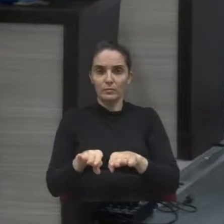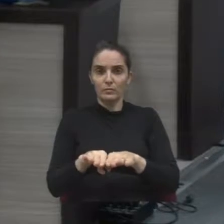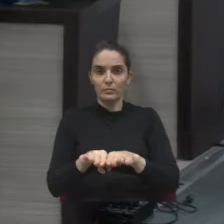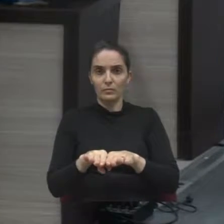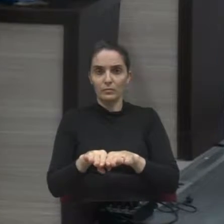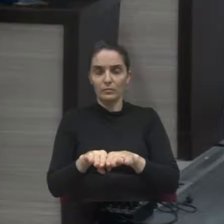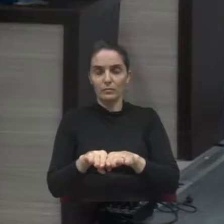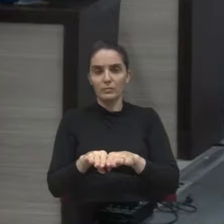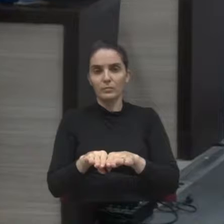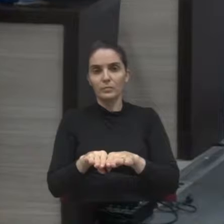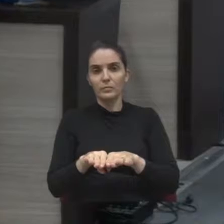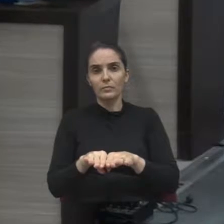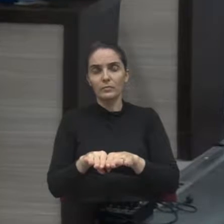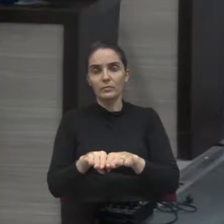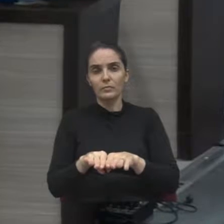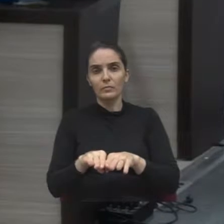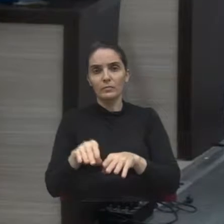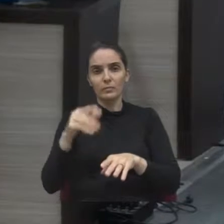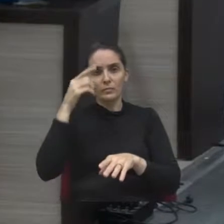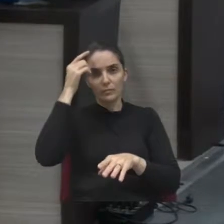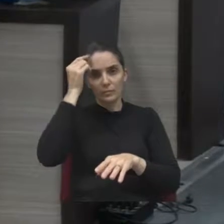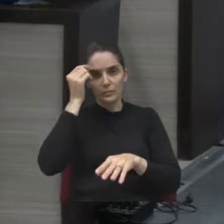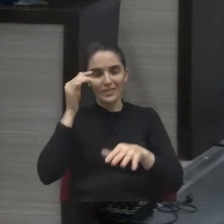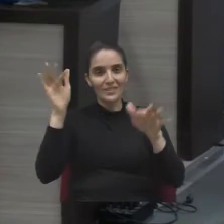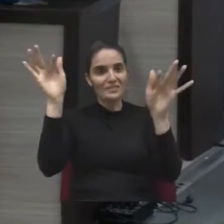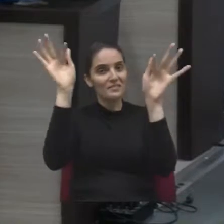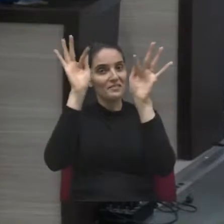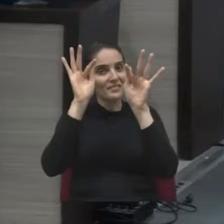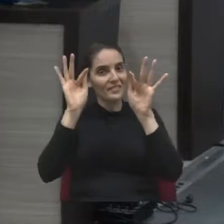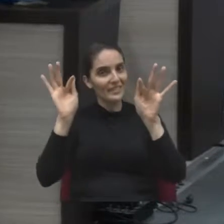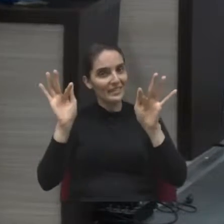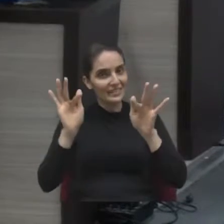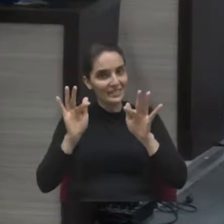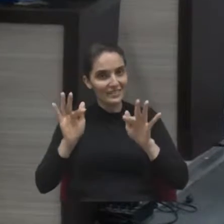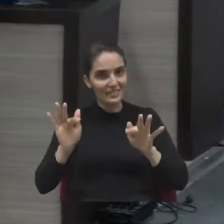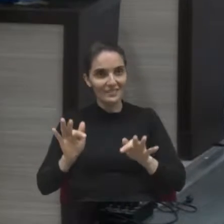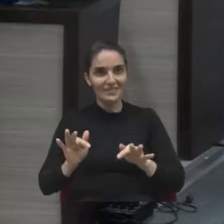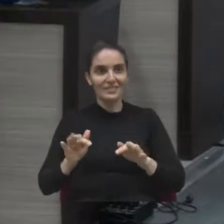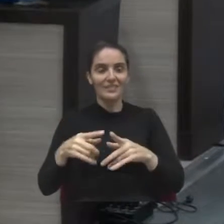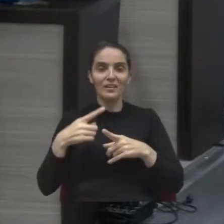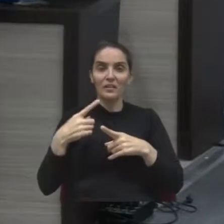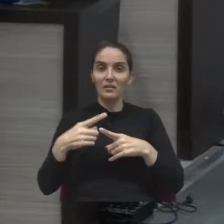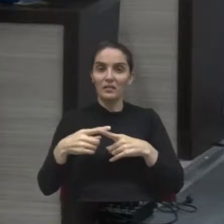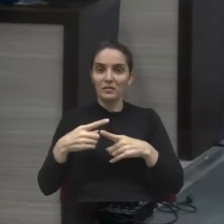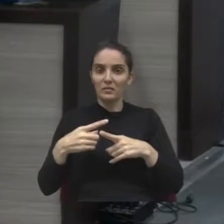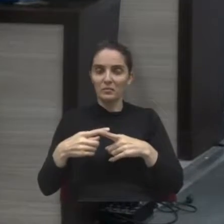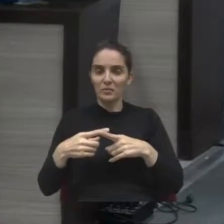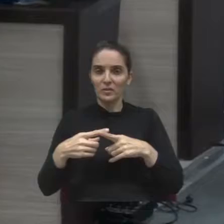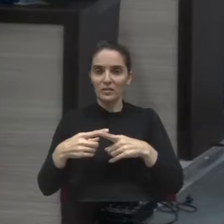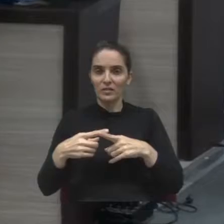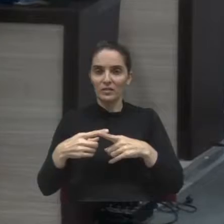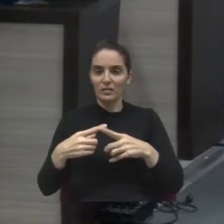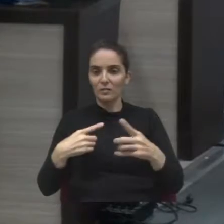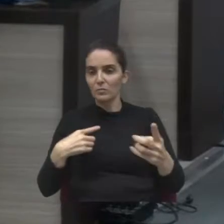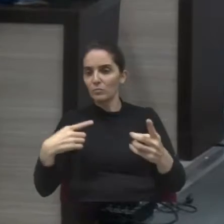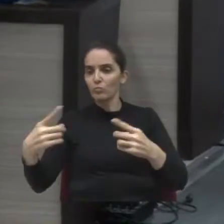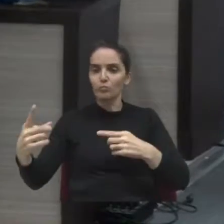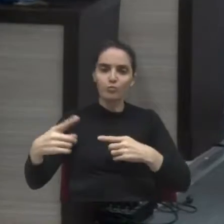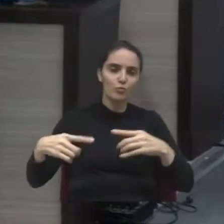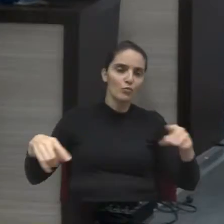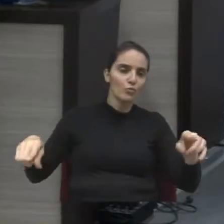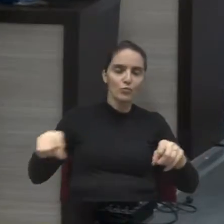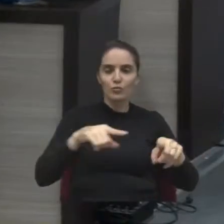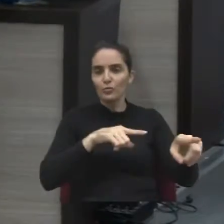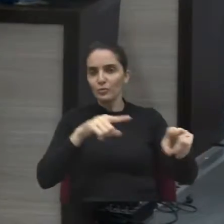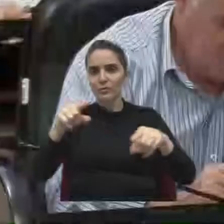Eu fiquei muito feliz, presidente, quando estava circulando nos corredores desta Casa de Leis e me